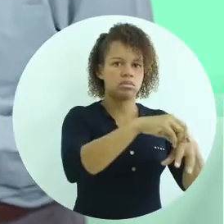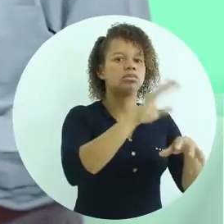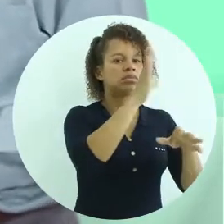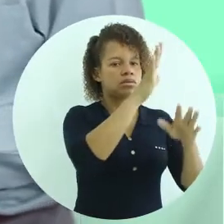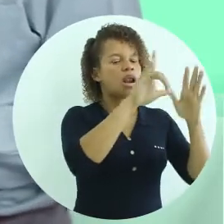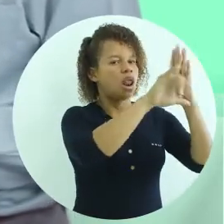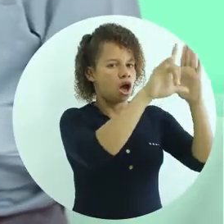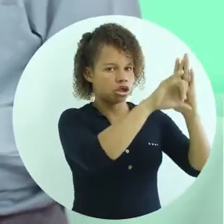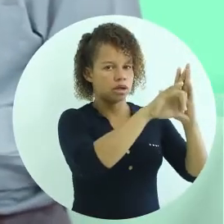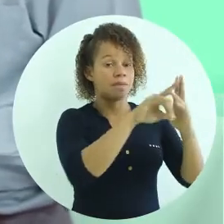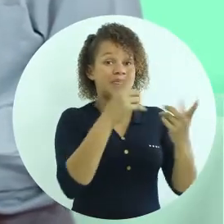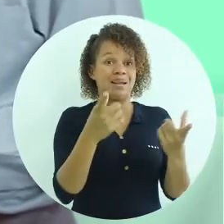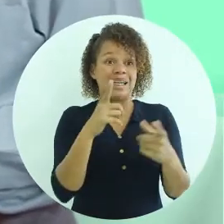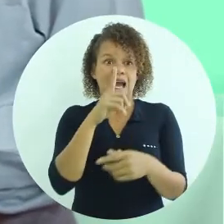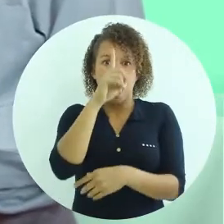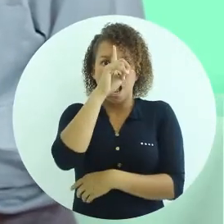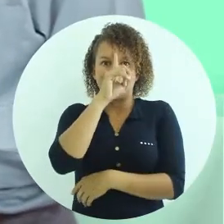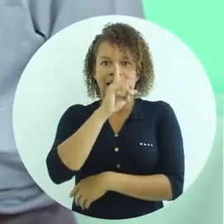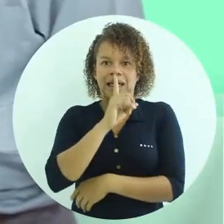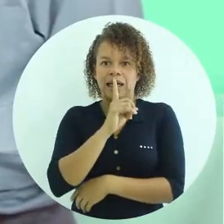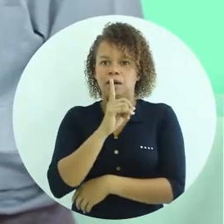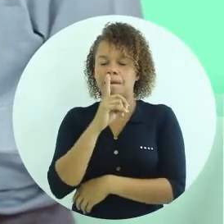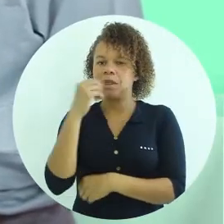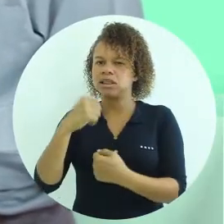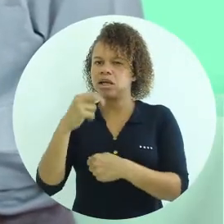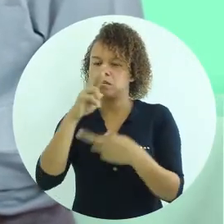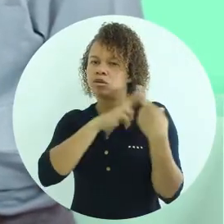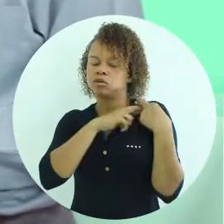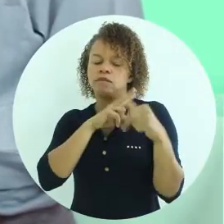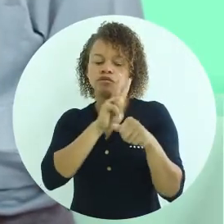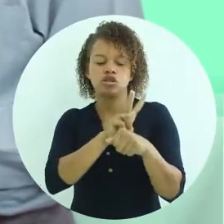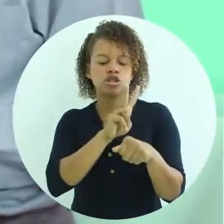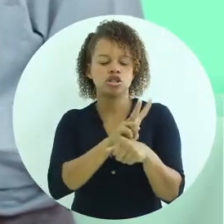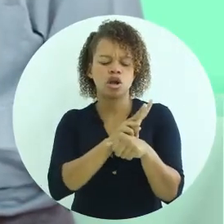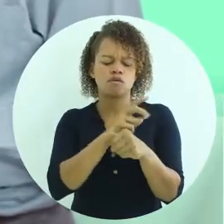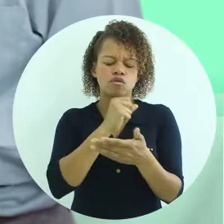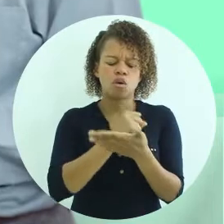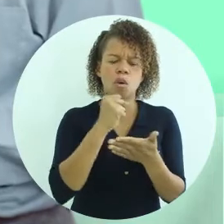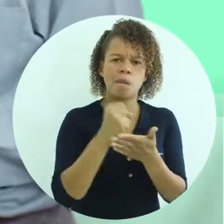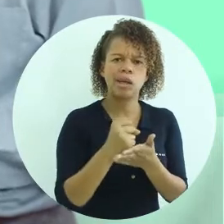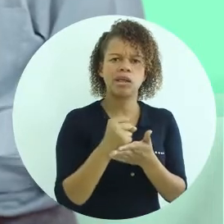amarelo, eu tenho que... O fiscal, ele faz uma análise documental